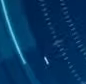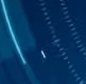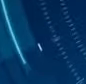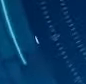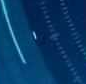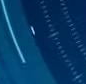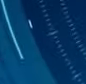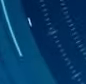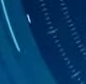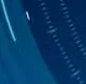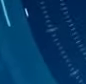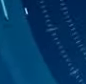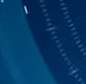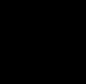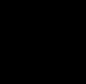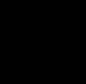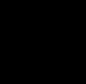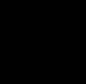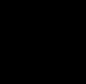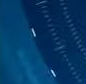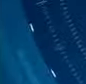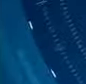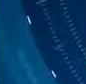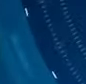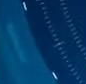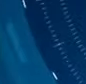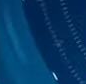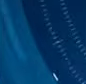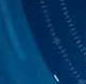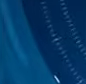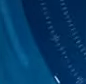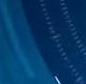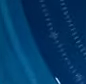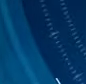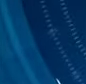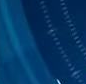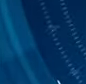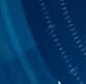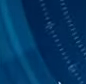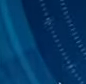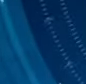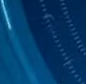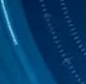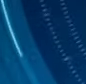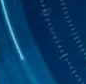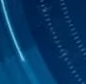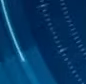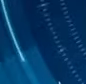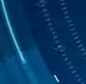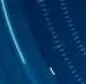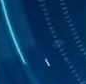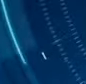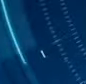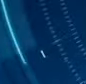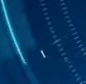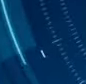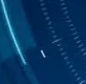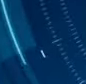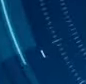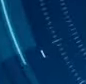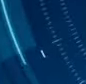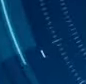é sua, a impressão é nossa. Espera Engenharia. Solicite o seu orçamento e fique tranquilo.